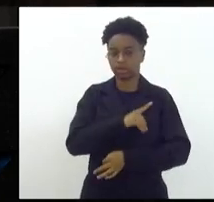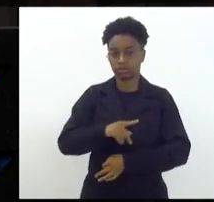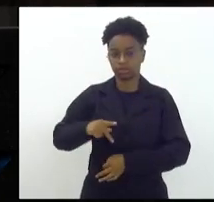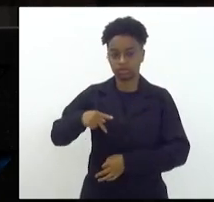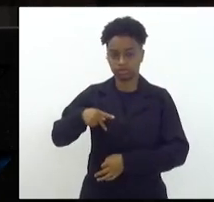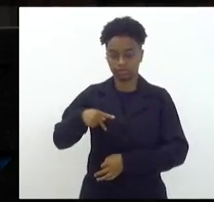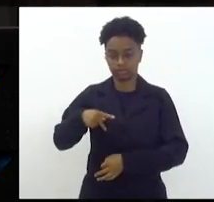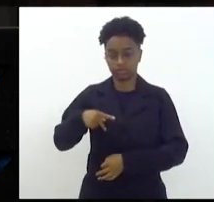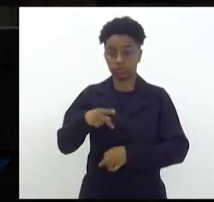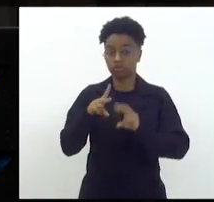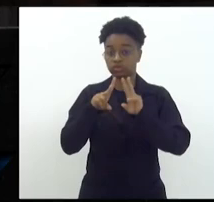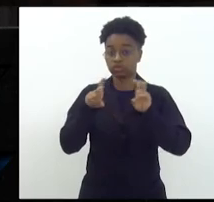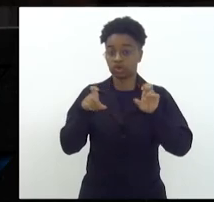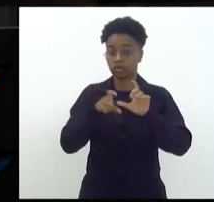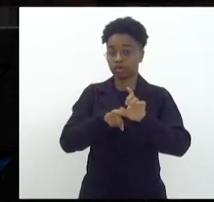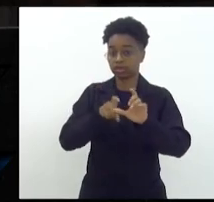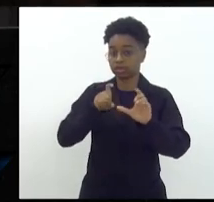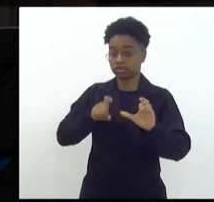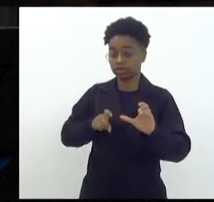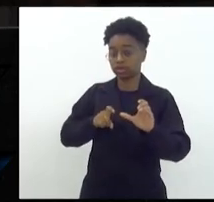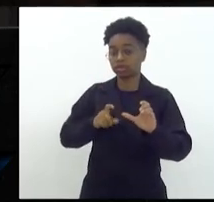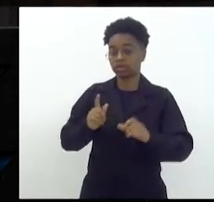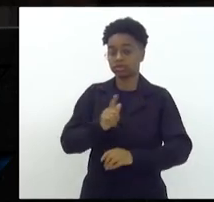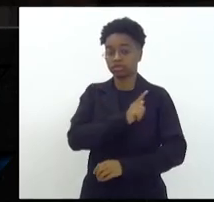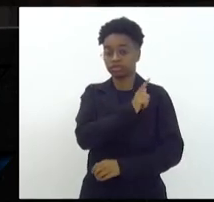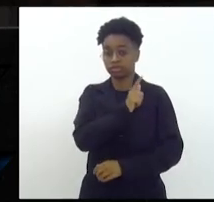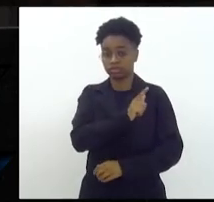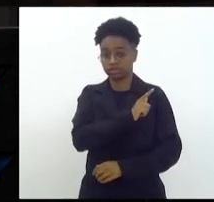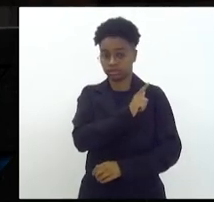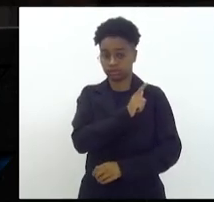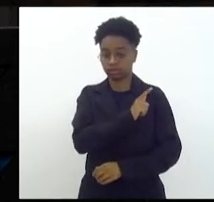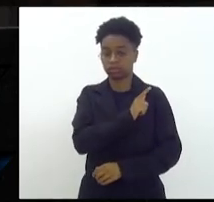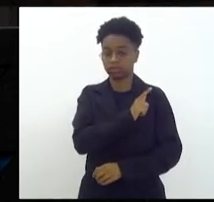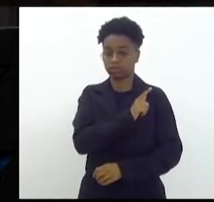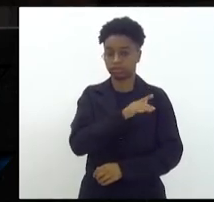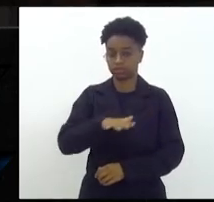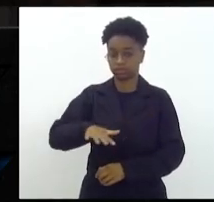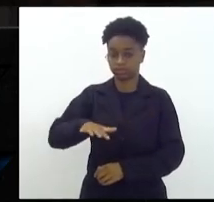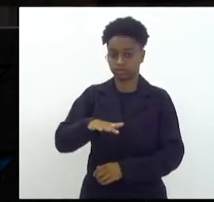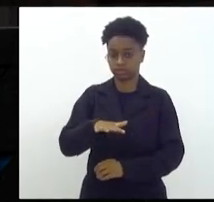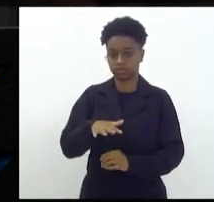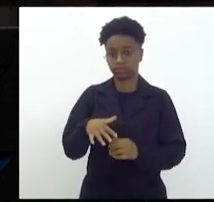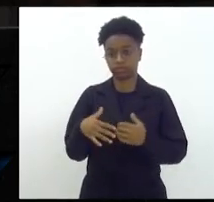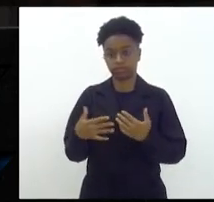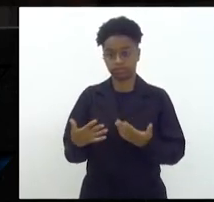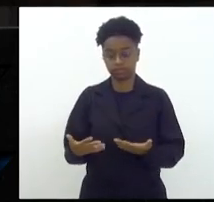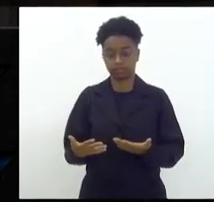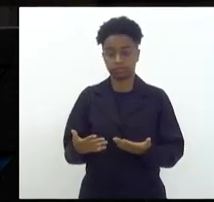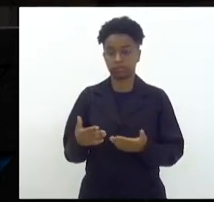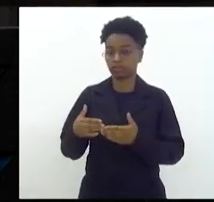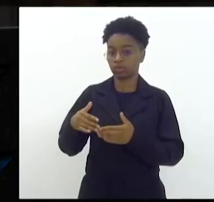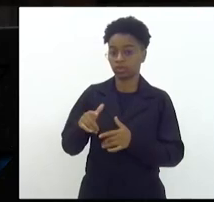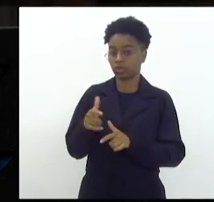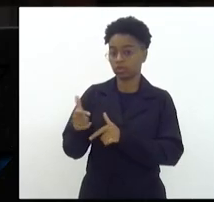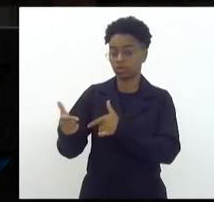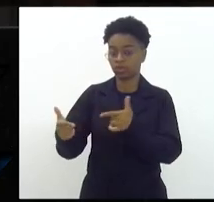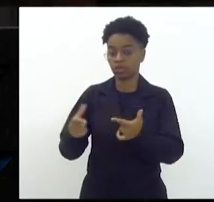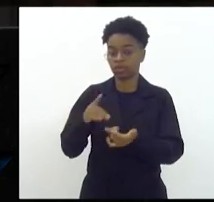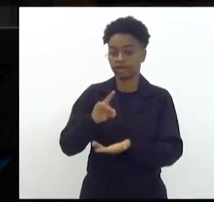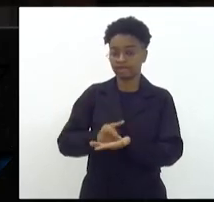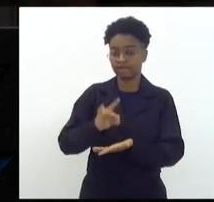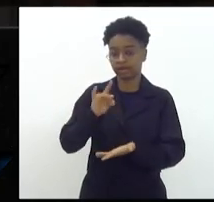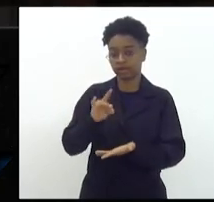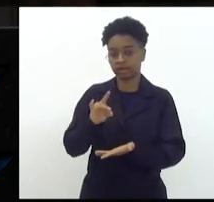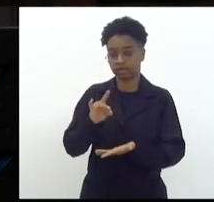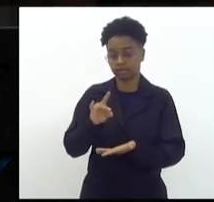quanto a independência da gestão dos seus Fundos próprios e no restante com validando